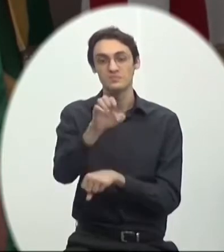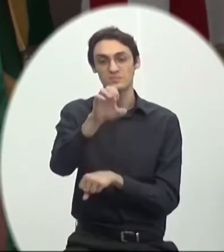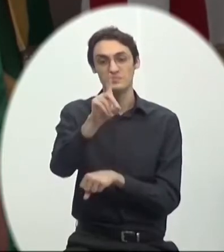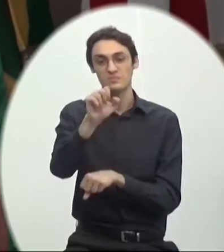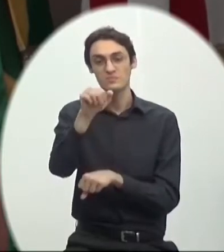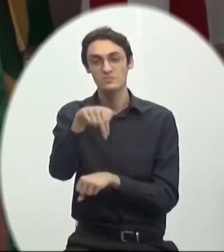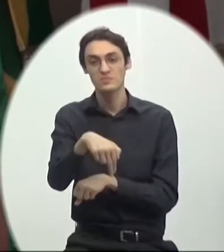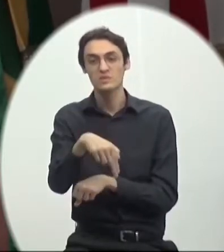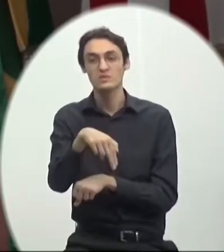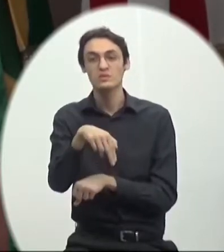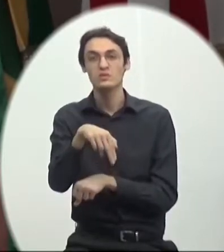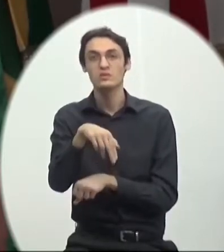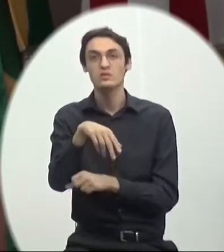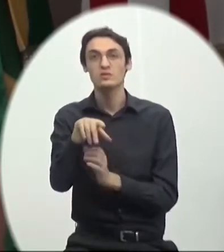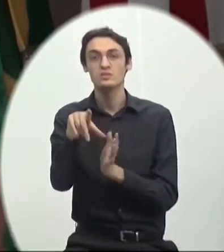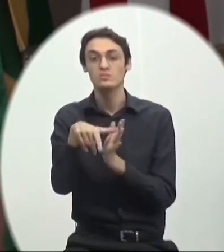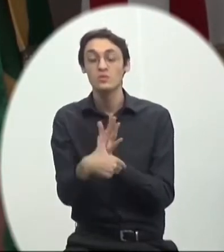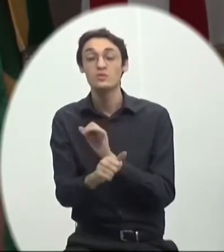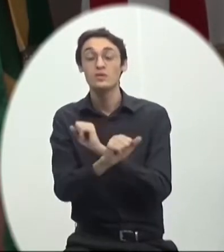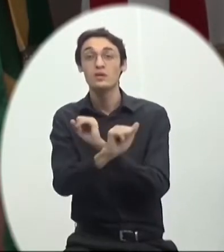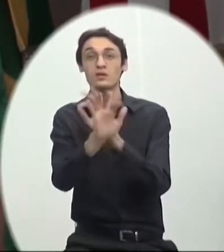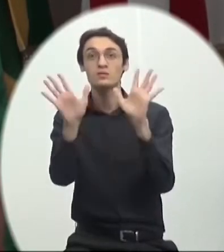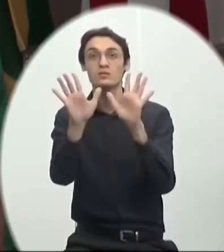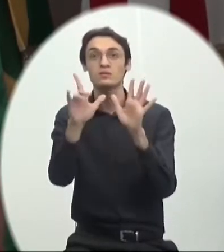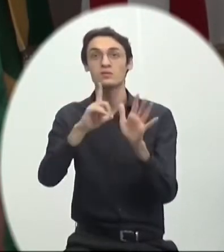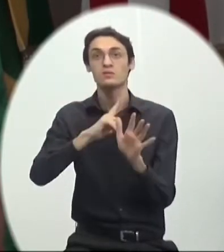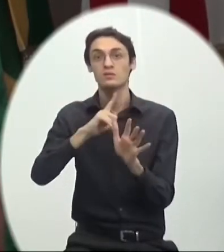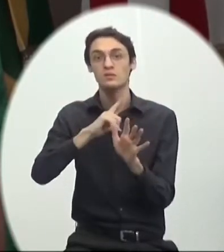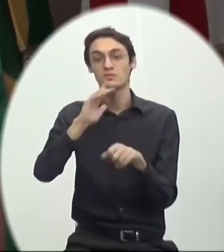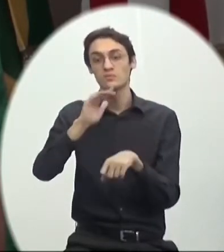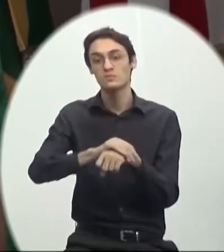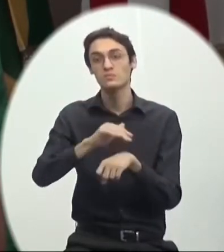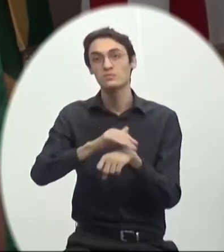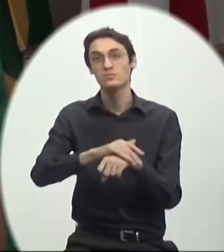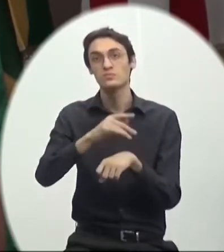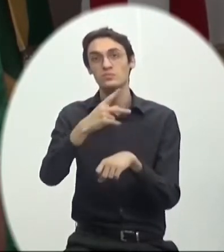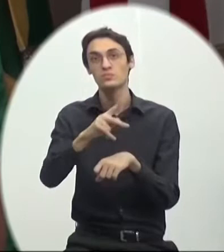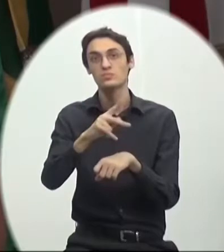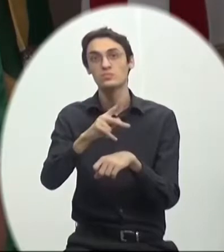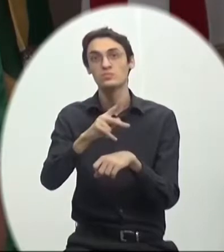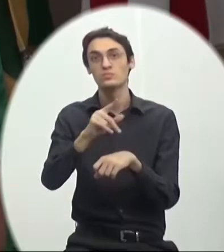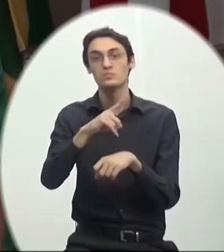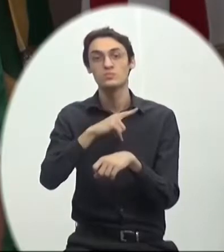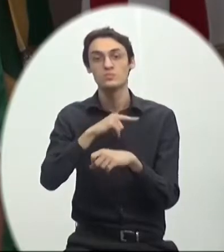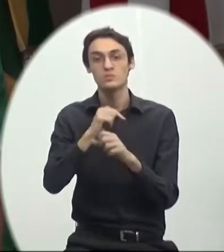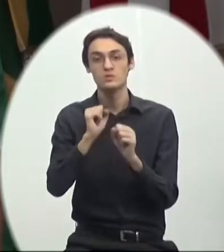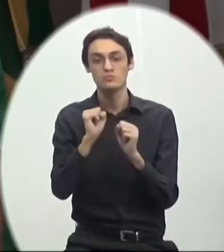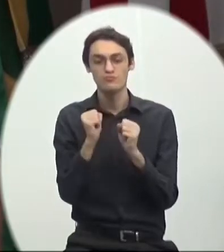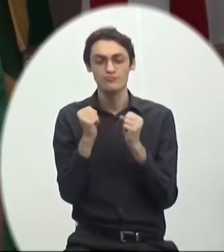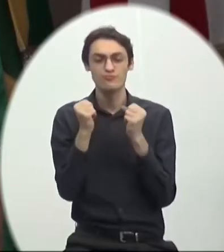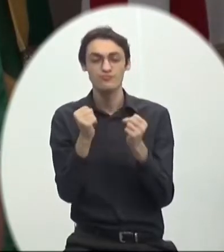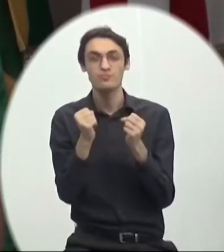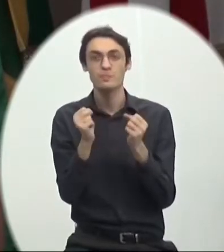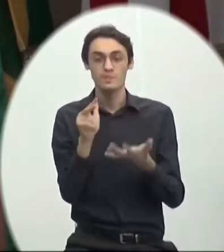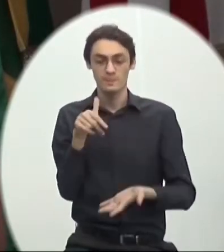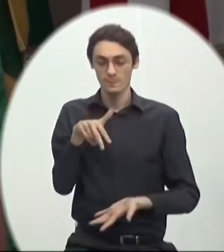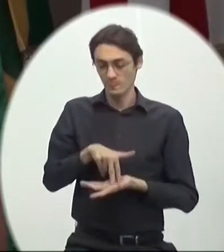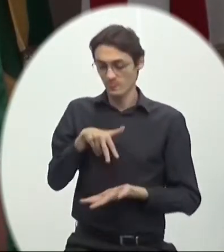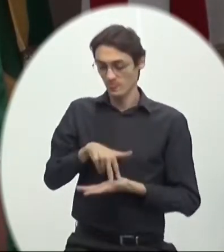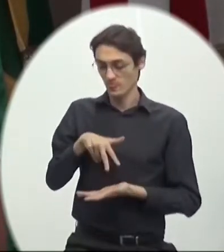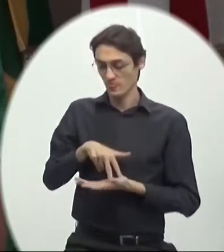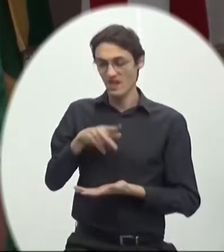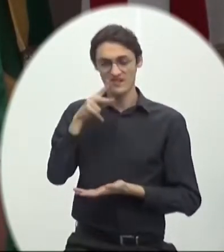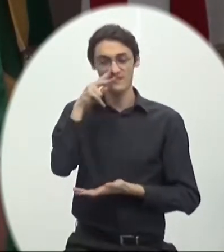esse evento seja esclarecido e que Vossa Excelência saia mais fortalecido ainda na sua firme